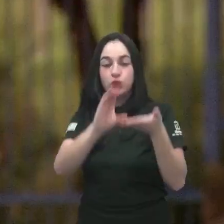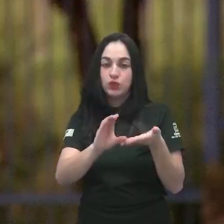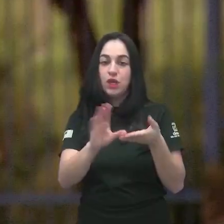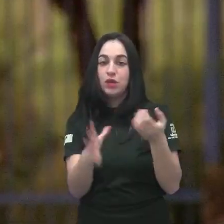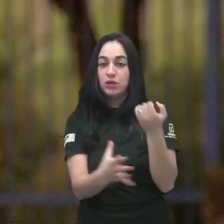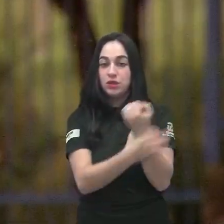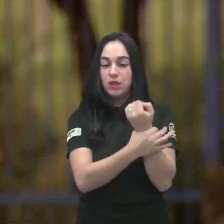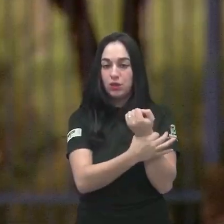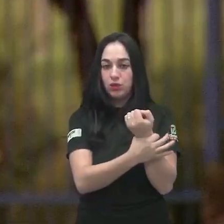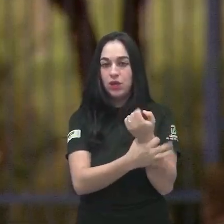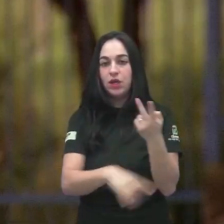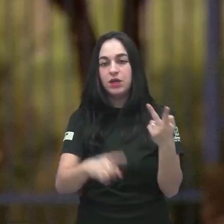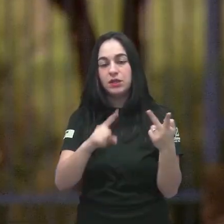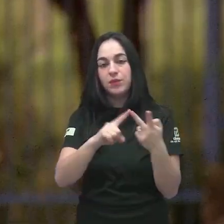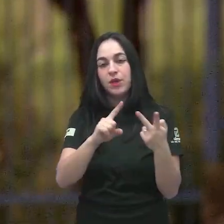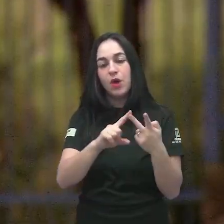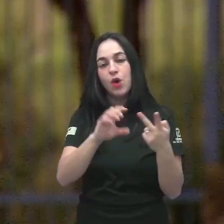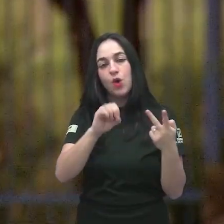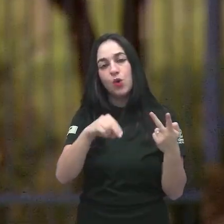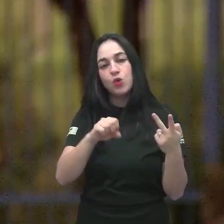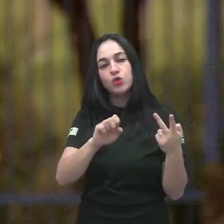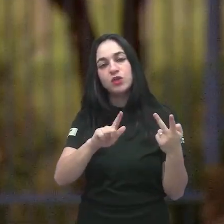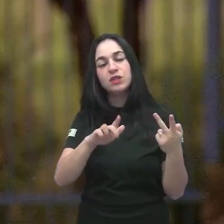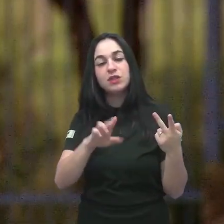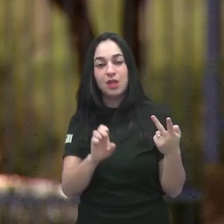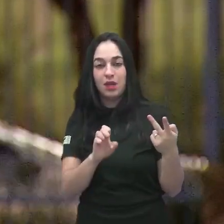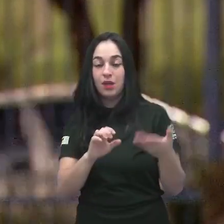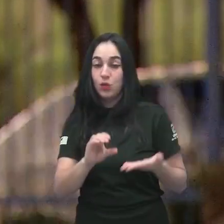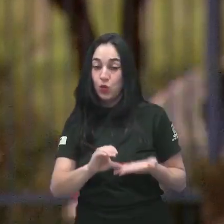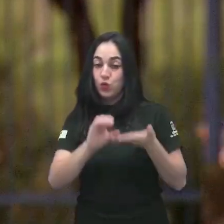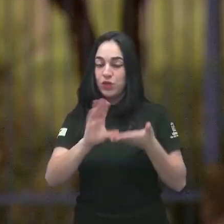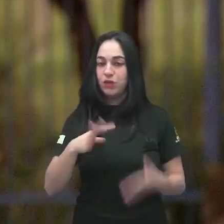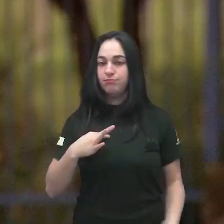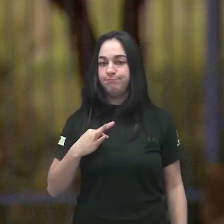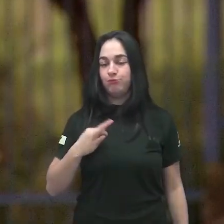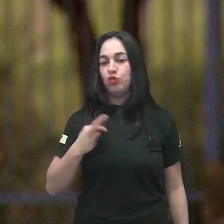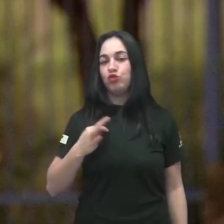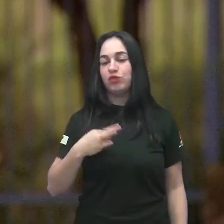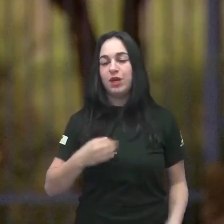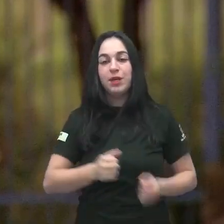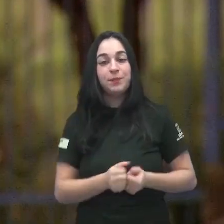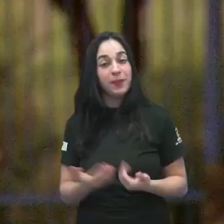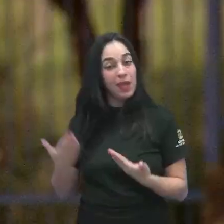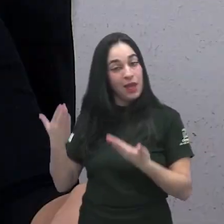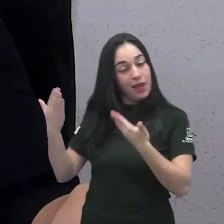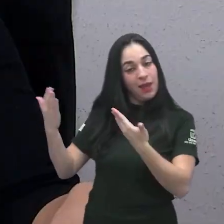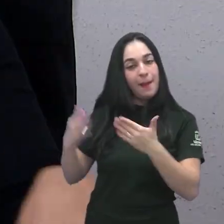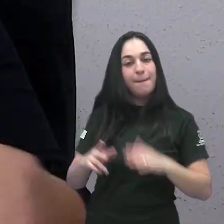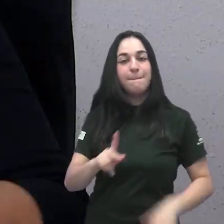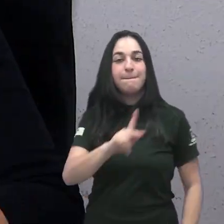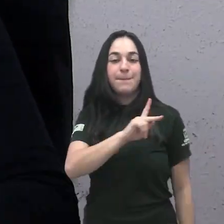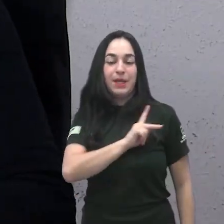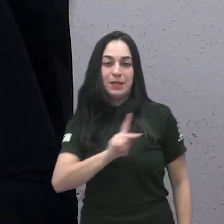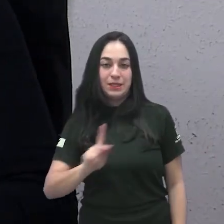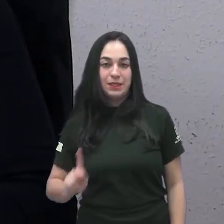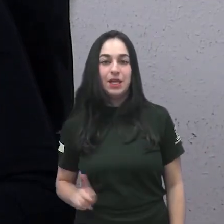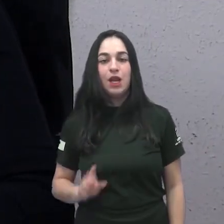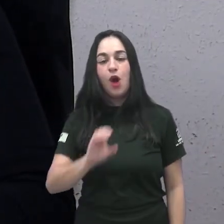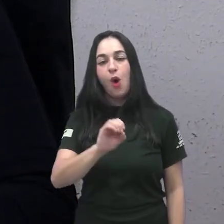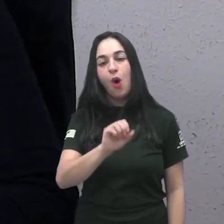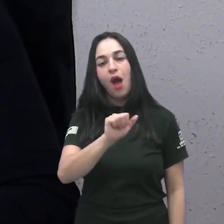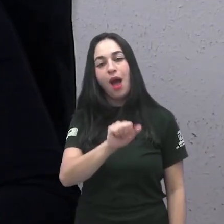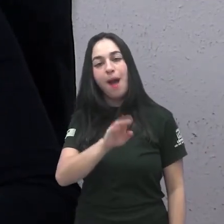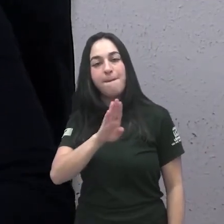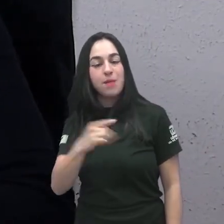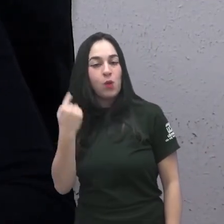Conselho Municipal de Segurança Pública ou dos CONSEGs, os conselhos comunitários. A presidente da